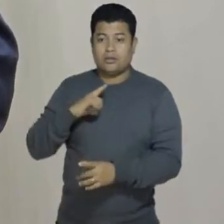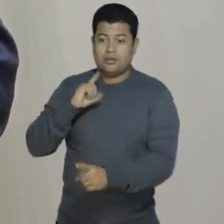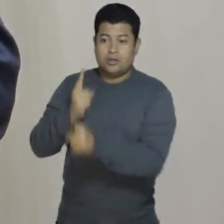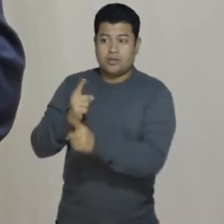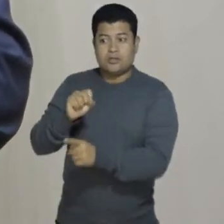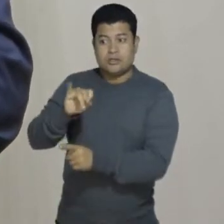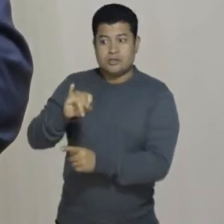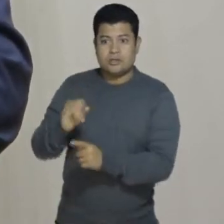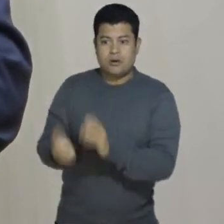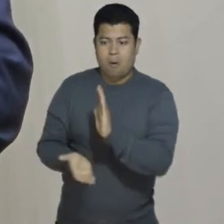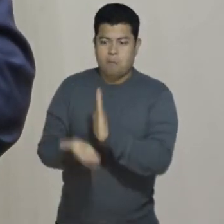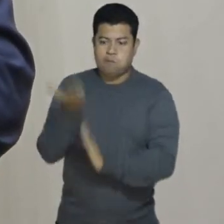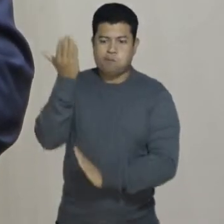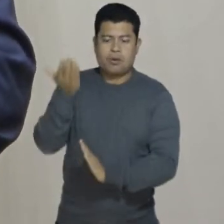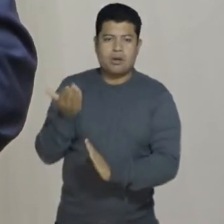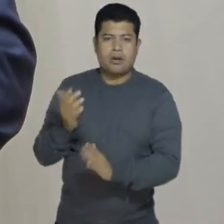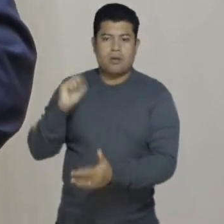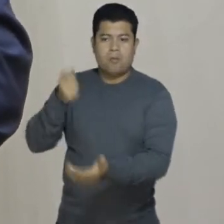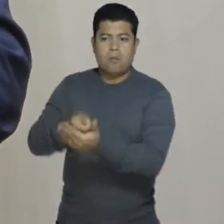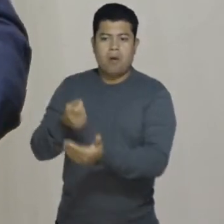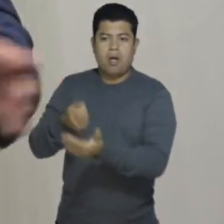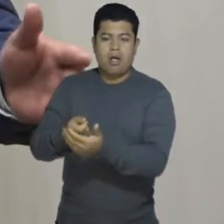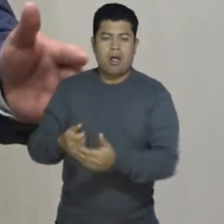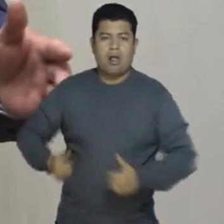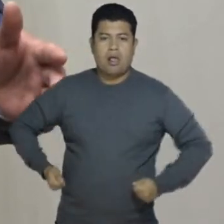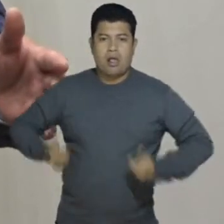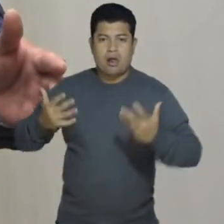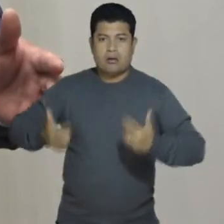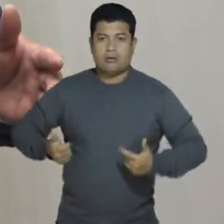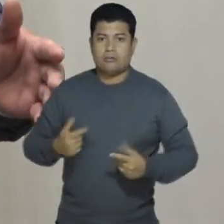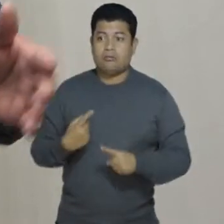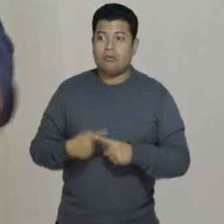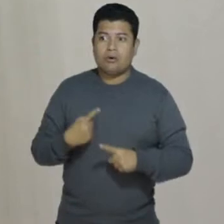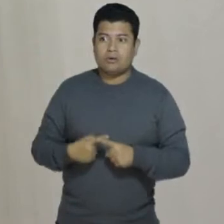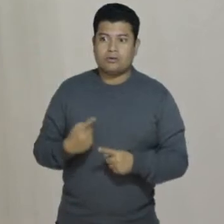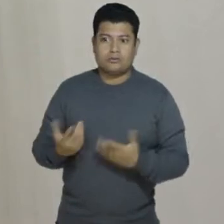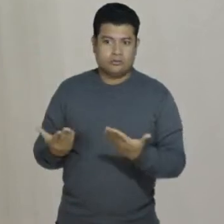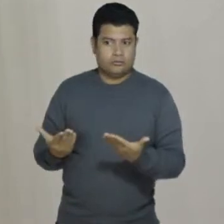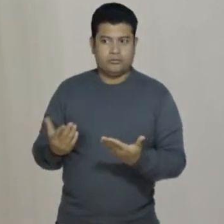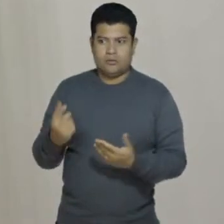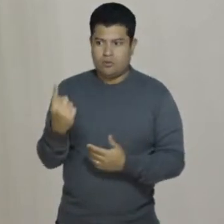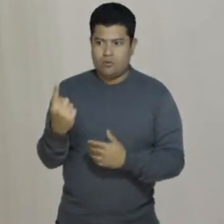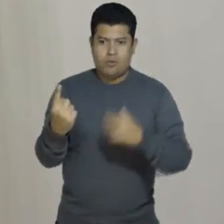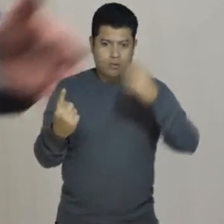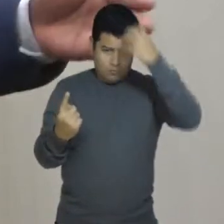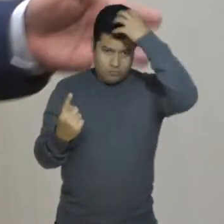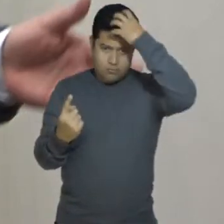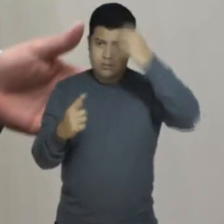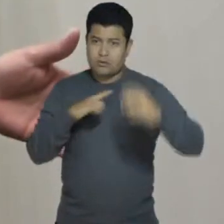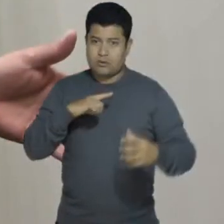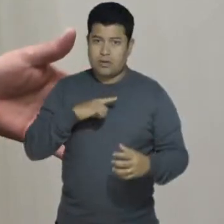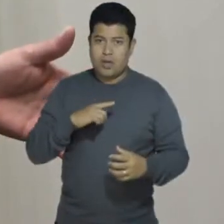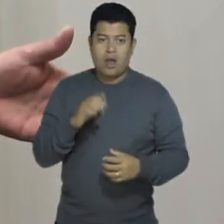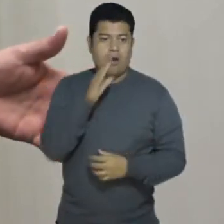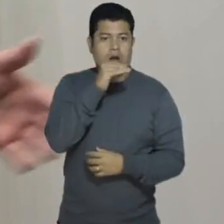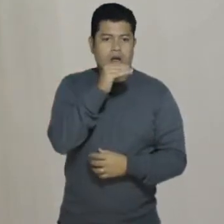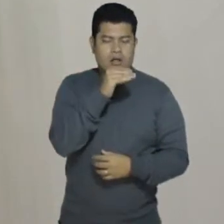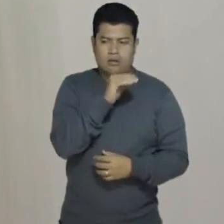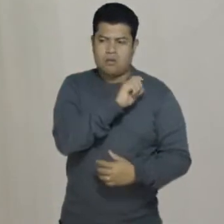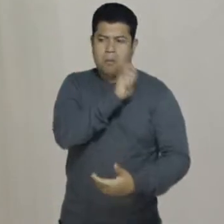ausência de porque alguém tem que pagar isso né não é casan pagar o consumidor